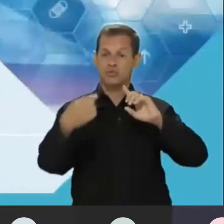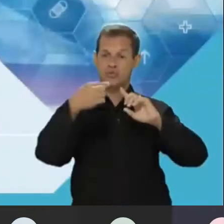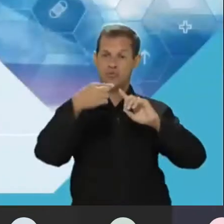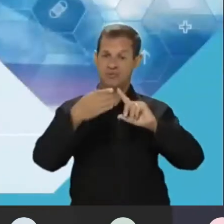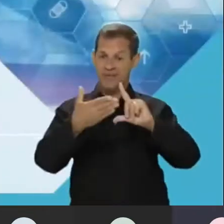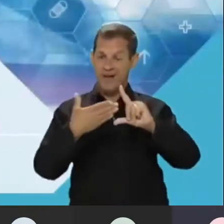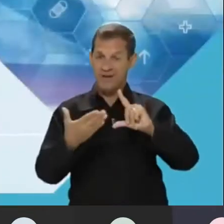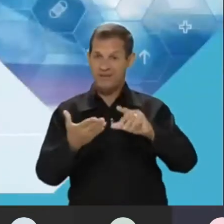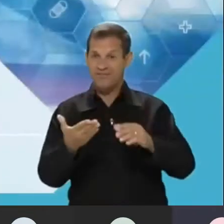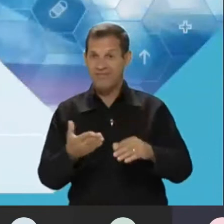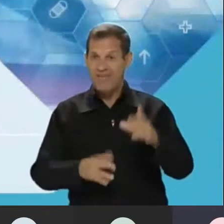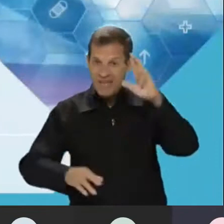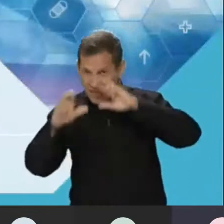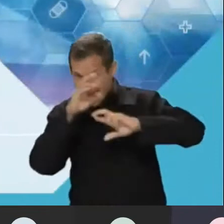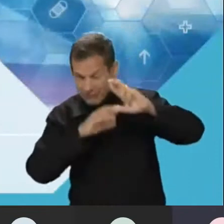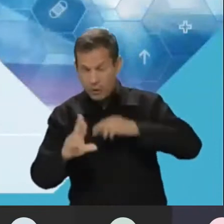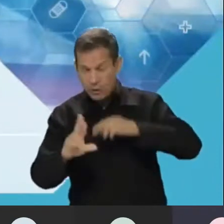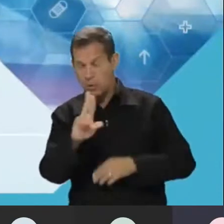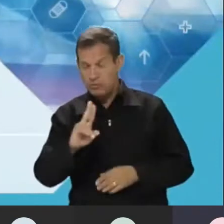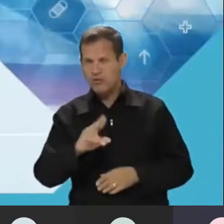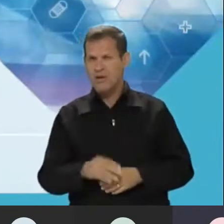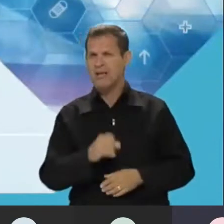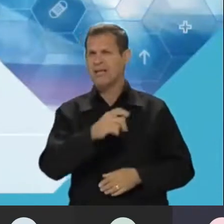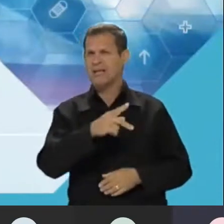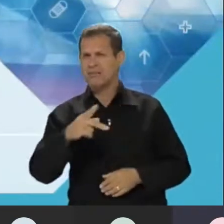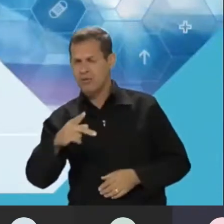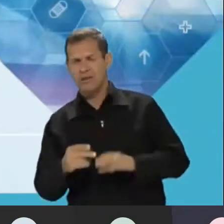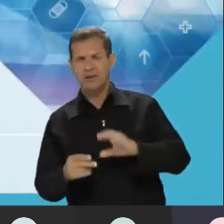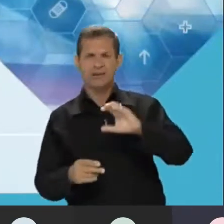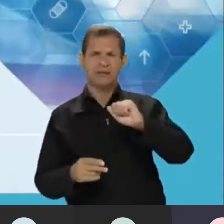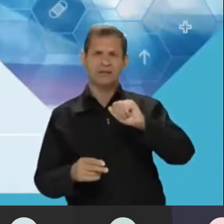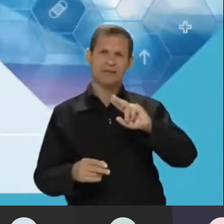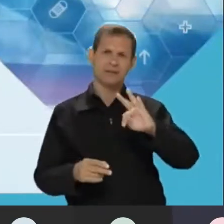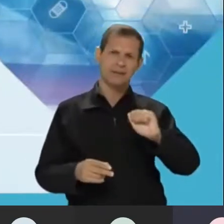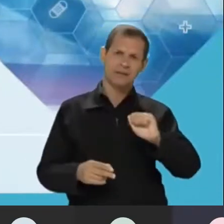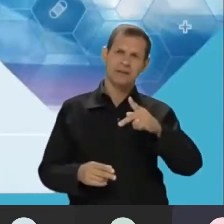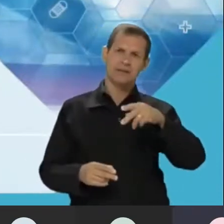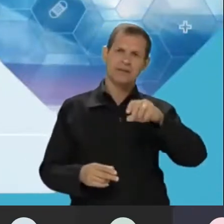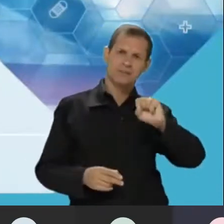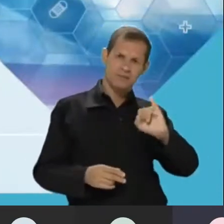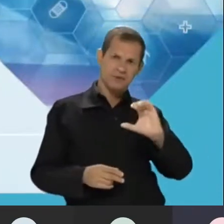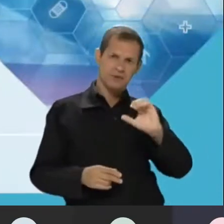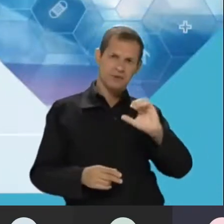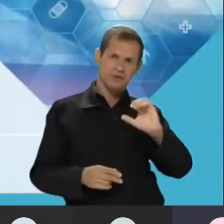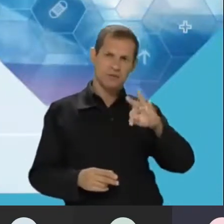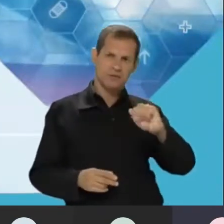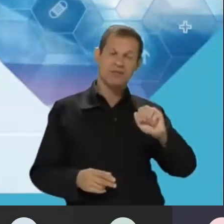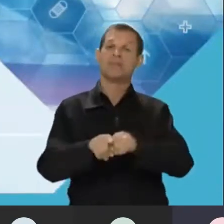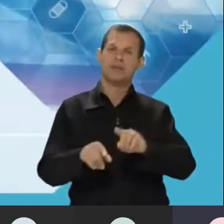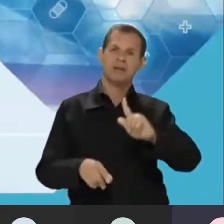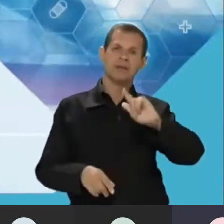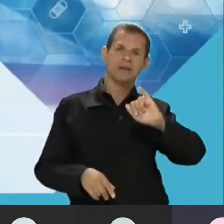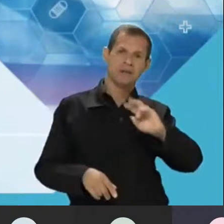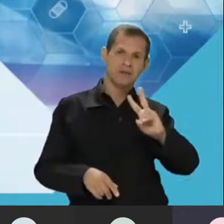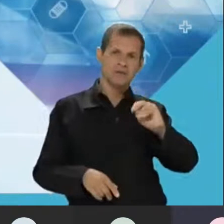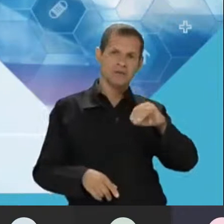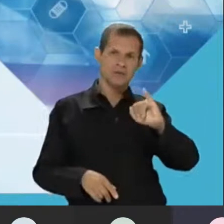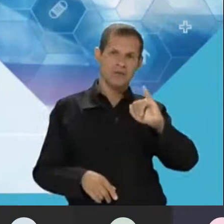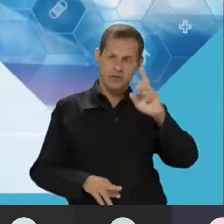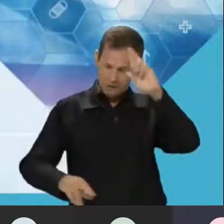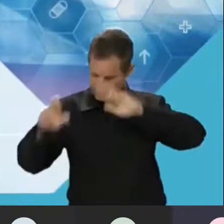Os objetivos dessa aula, então, é analisar e aplicar essas situações na carta psicrométrica e na carta de Givone, fazendo